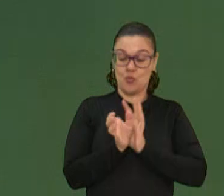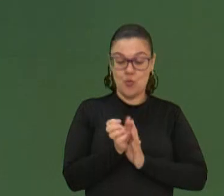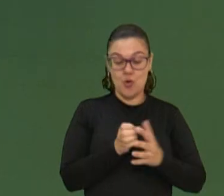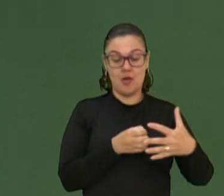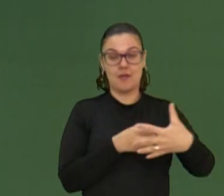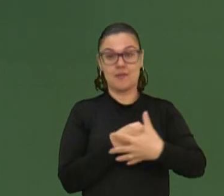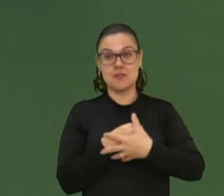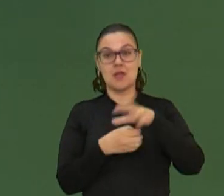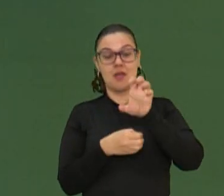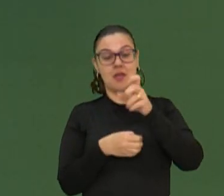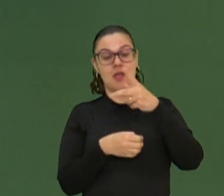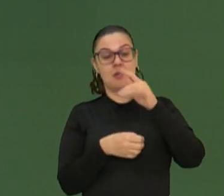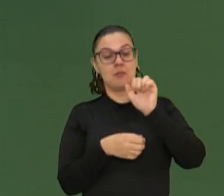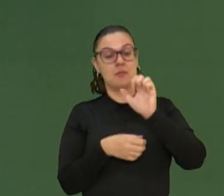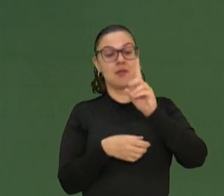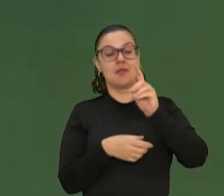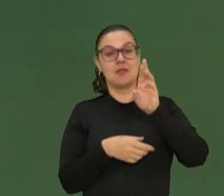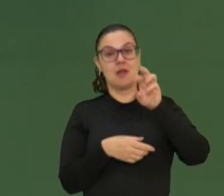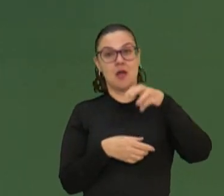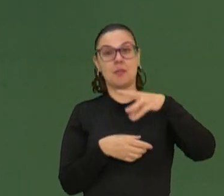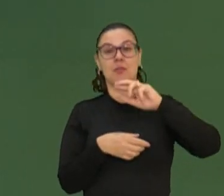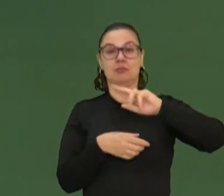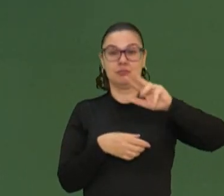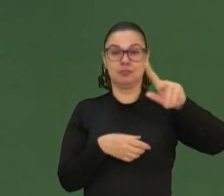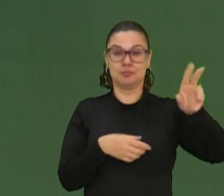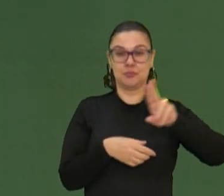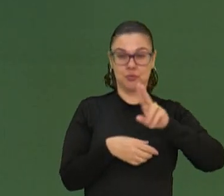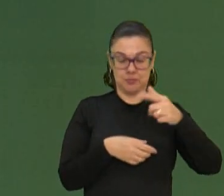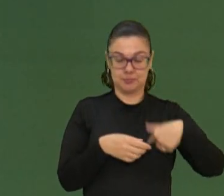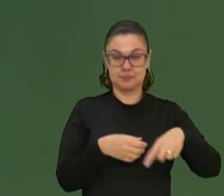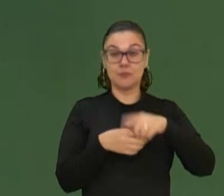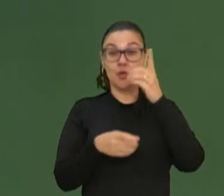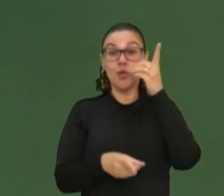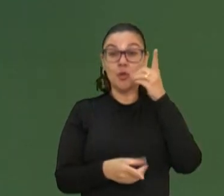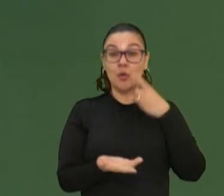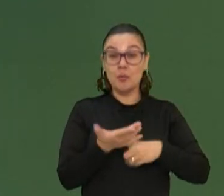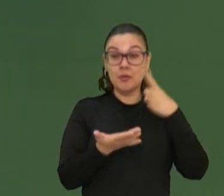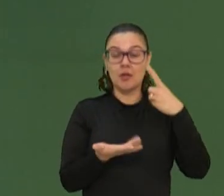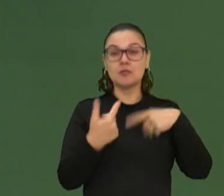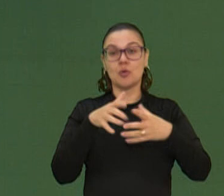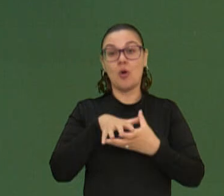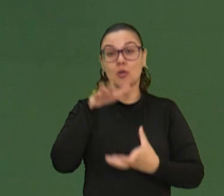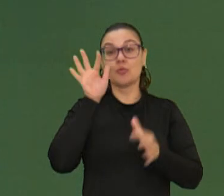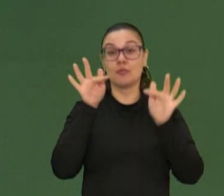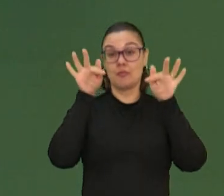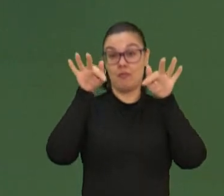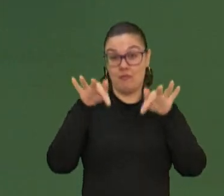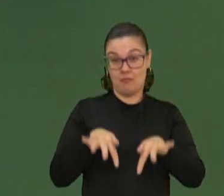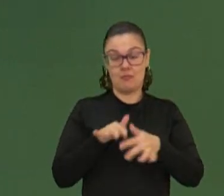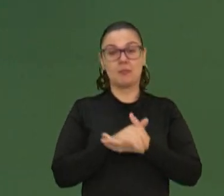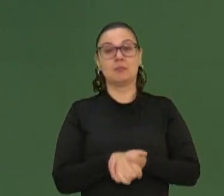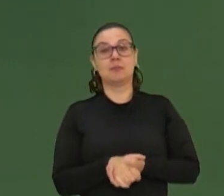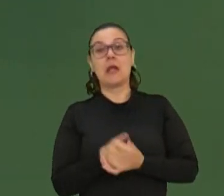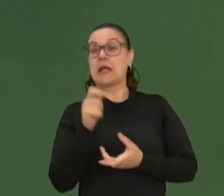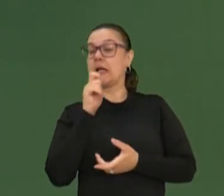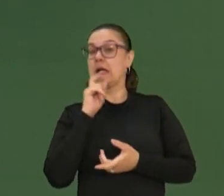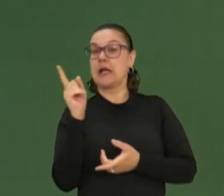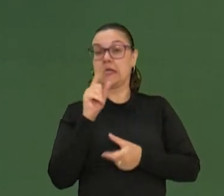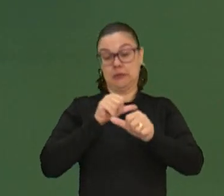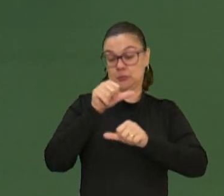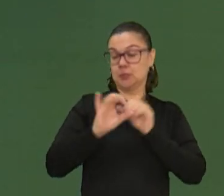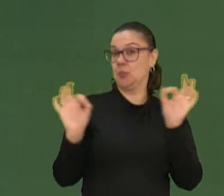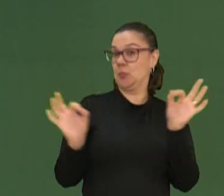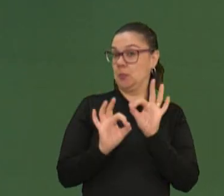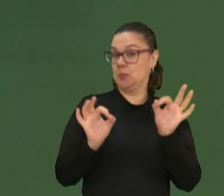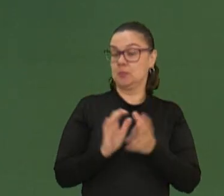revestimento, epiderme, filogênio, suber. Combinado? Esses são os adultos, o final da planta. Esses não transformam-se em mais